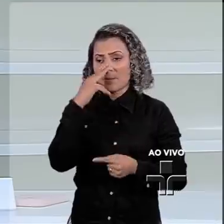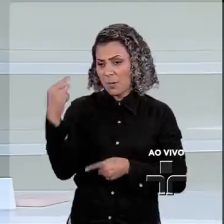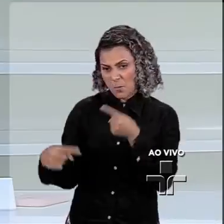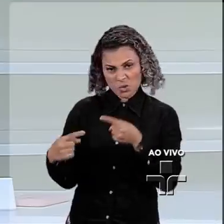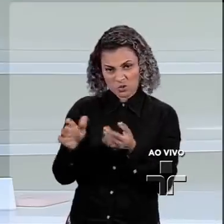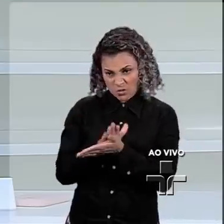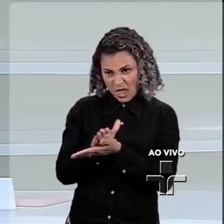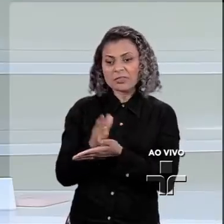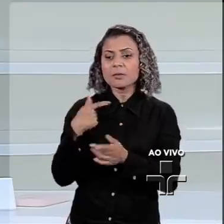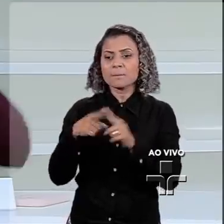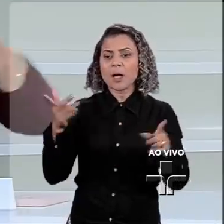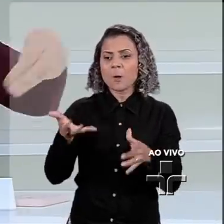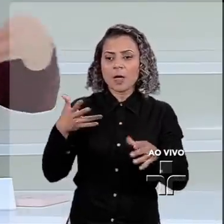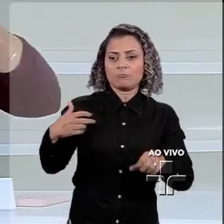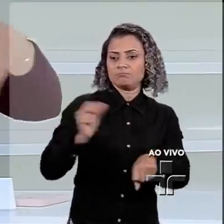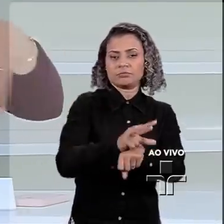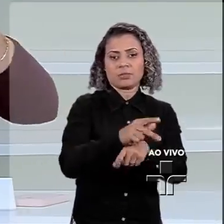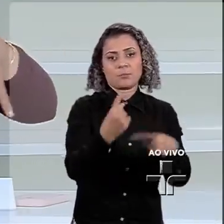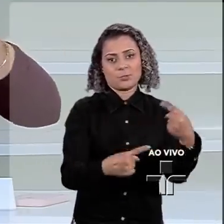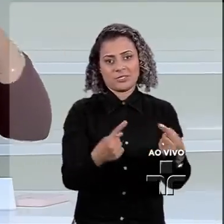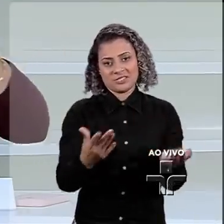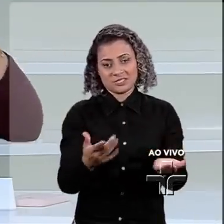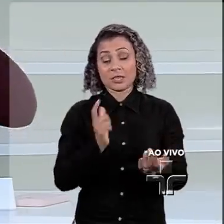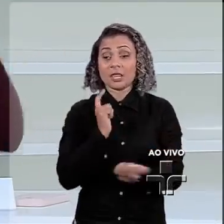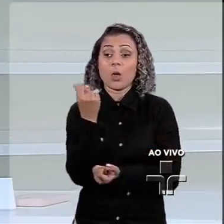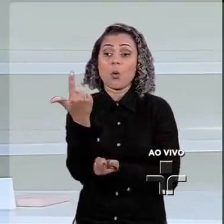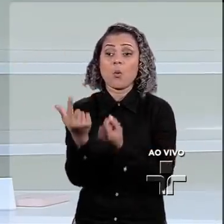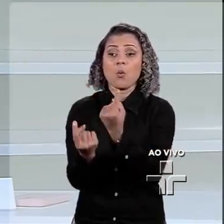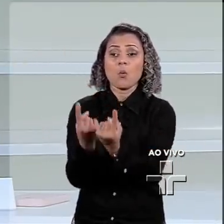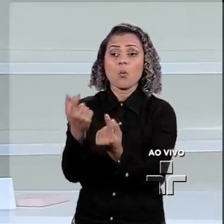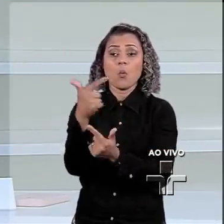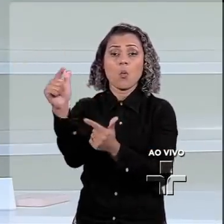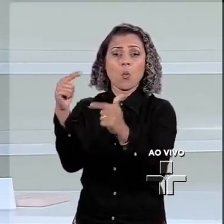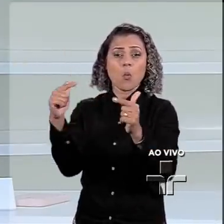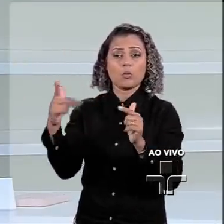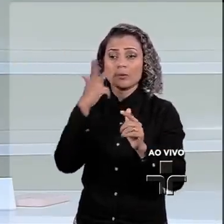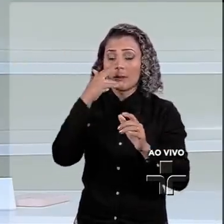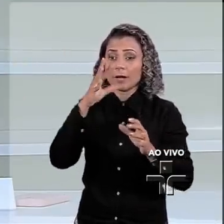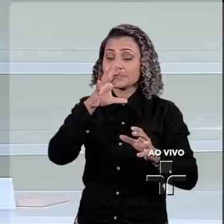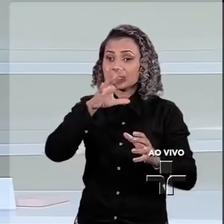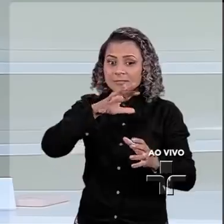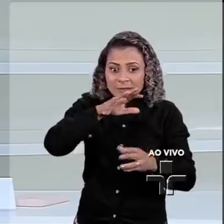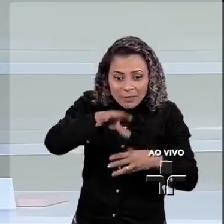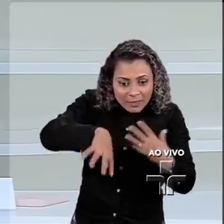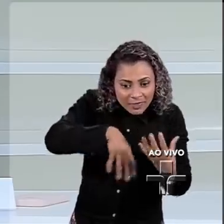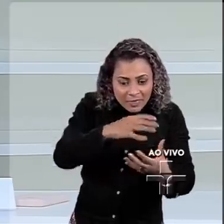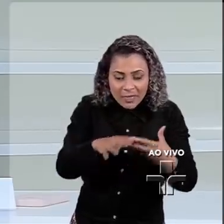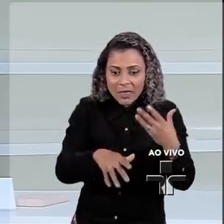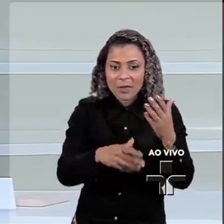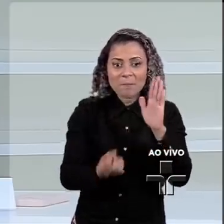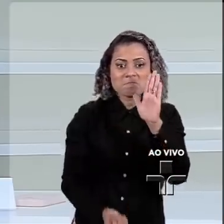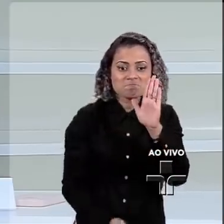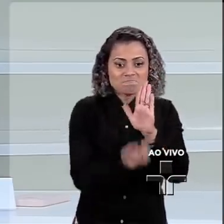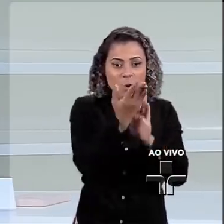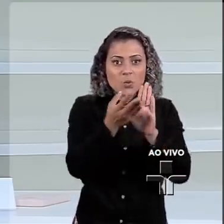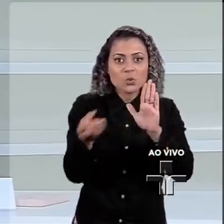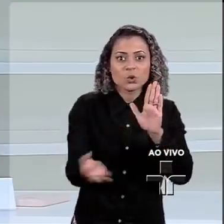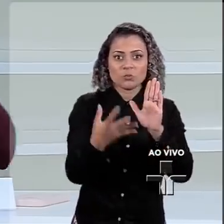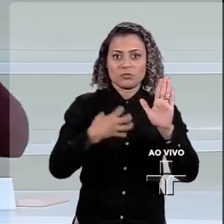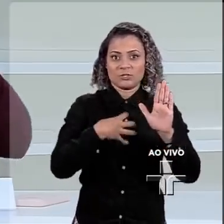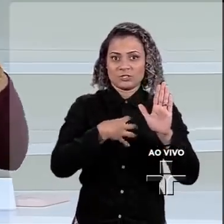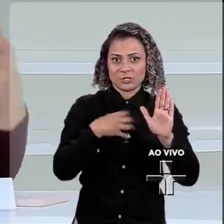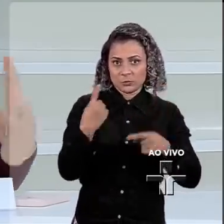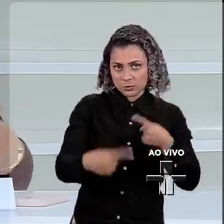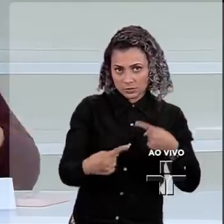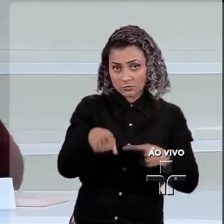fazendo política, mas tem outros elementos que estão compondo aí essa nova identidade da renovação na política. Você tem um estilo